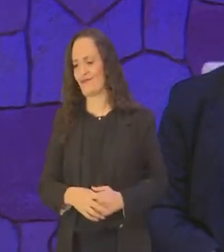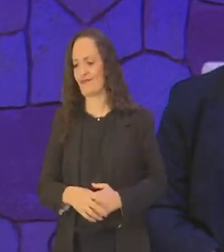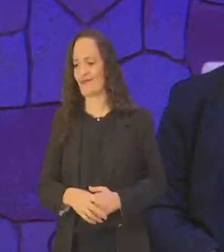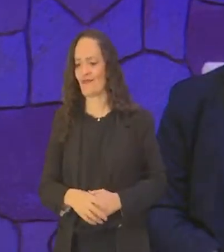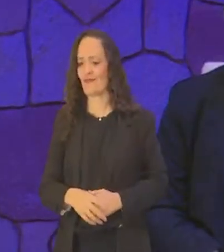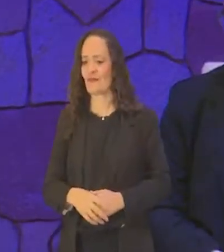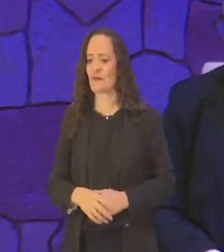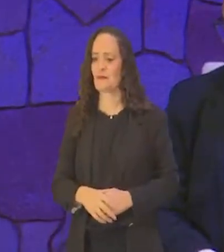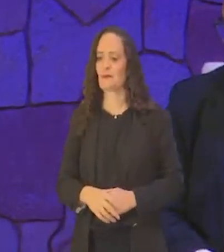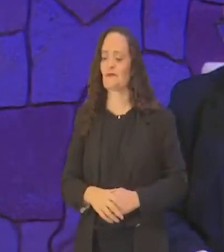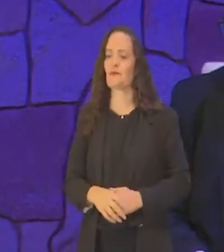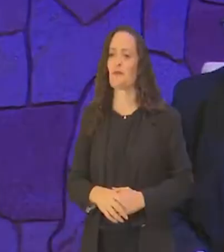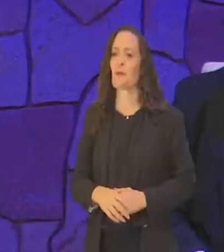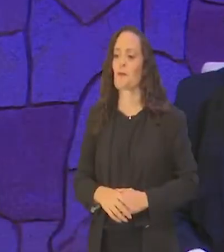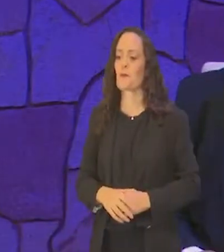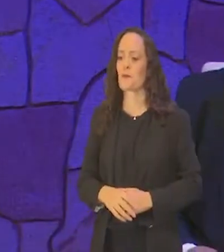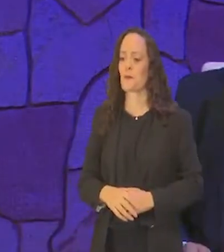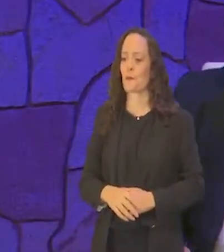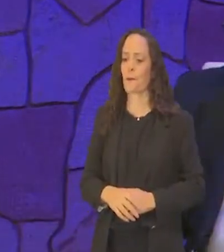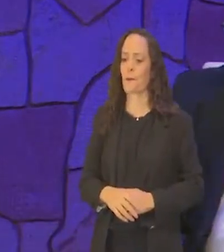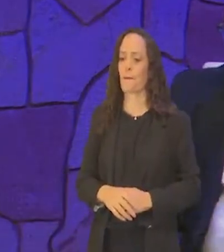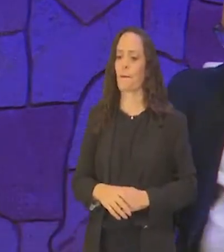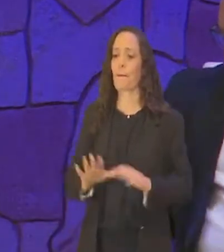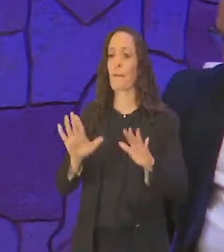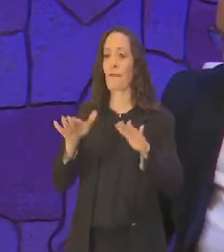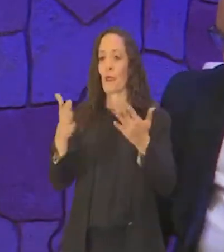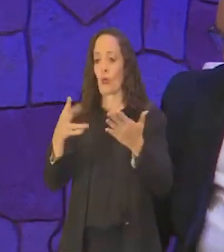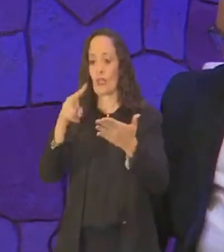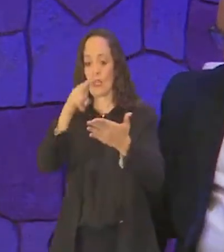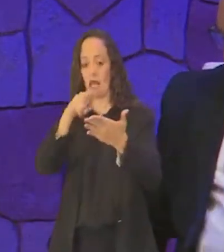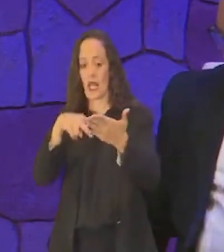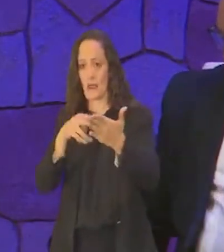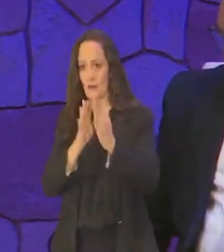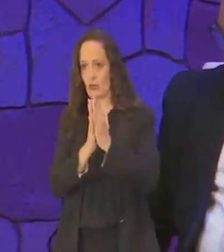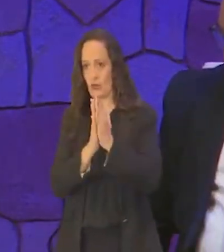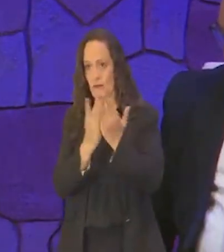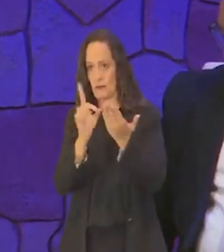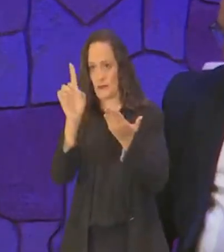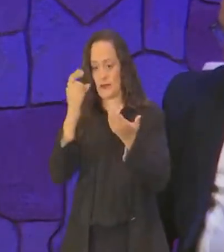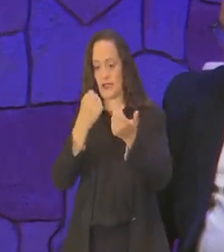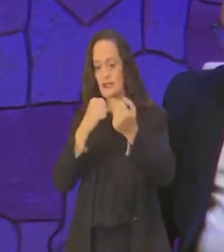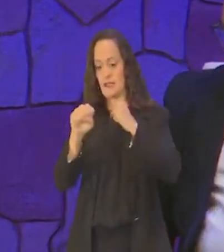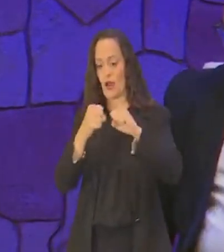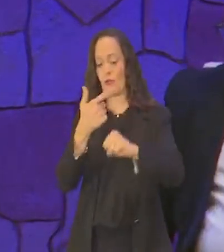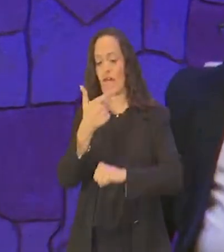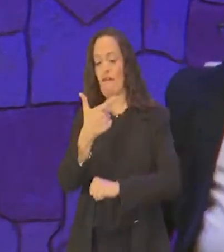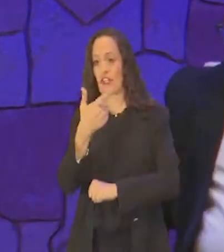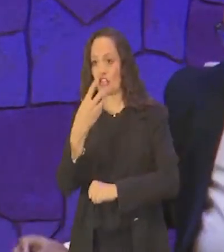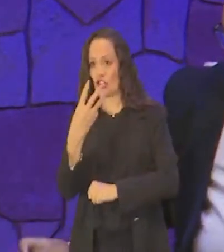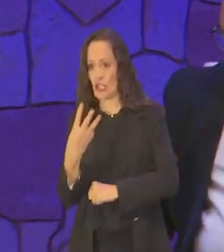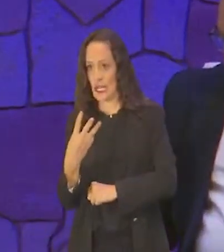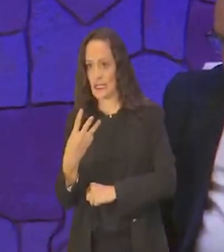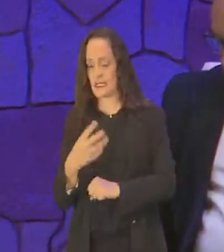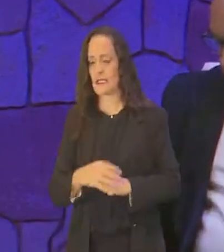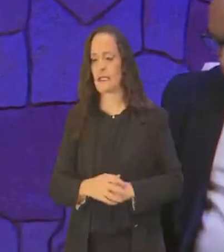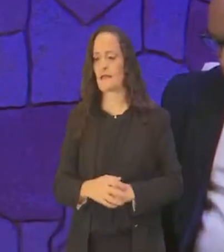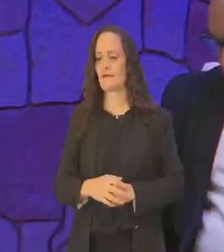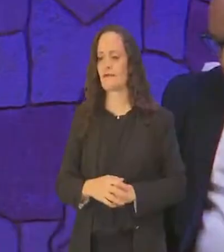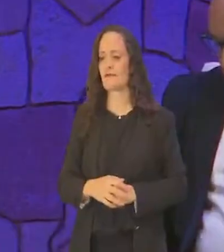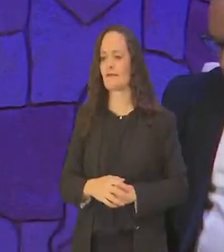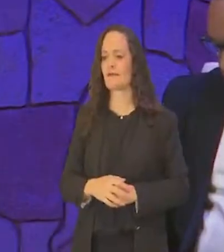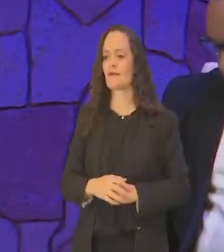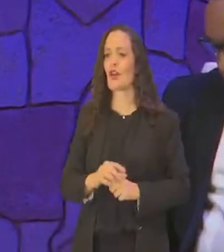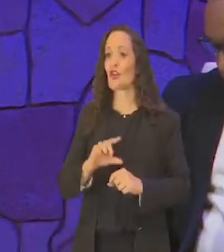Ao lermos o Salmo 23, fica claro para nós que o que vai